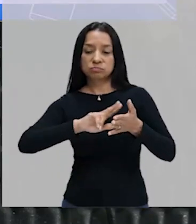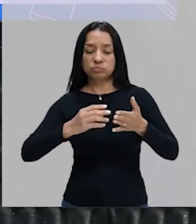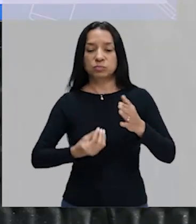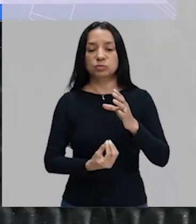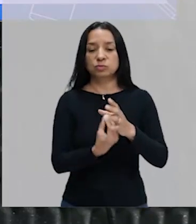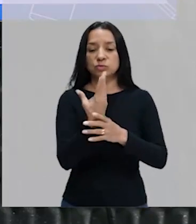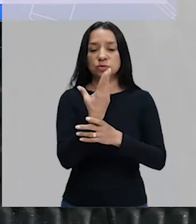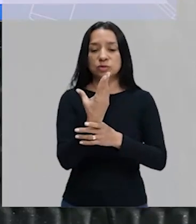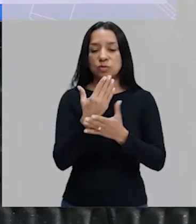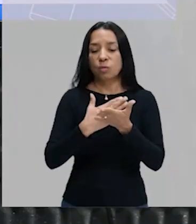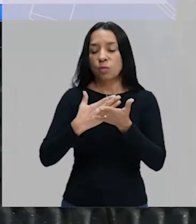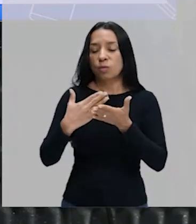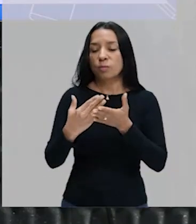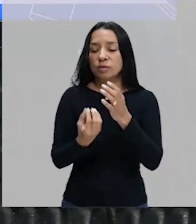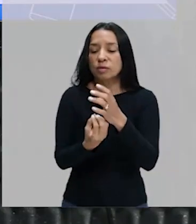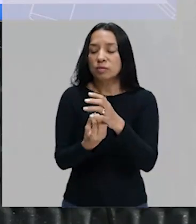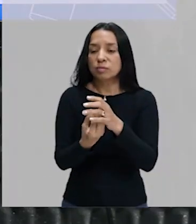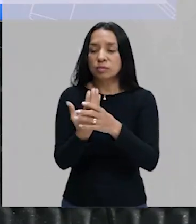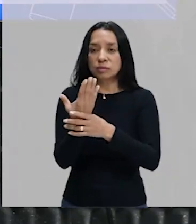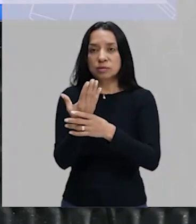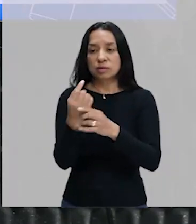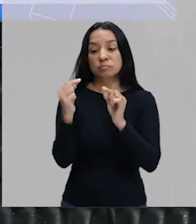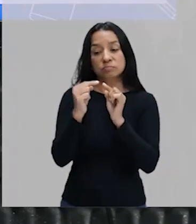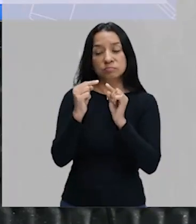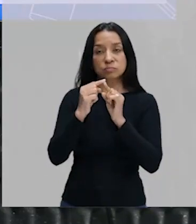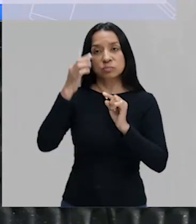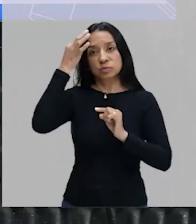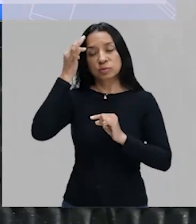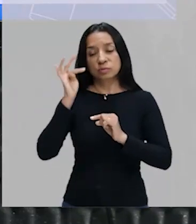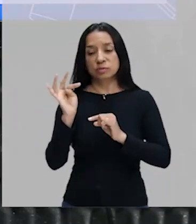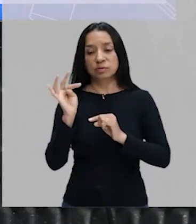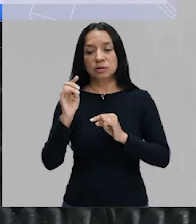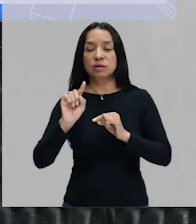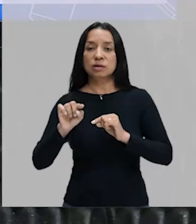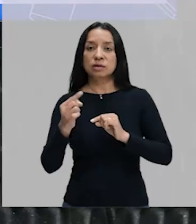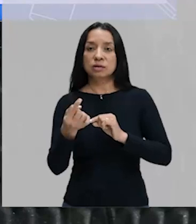surgiram, começaram a aparecer aqui, segundo a teoria, tá? Então, depois